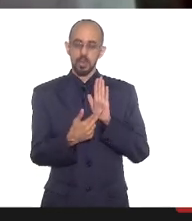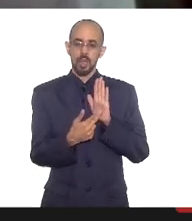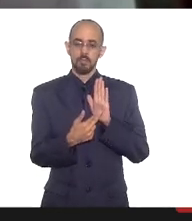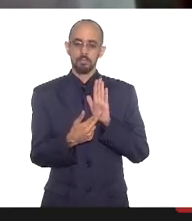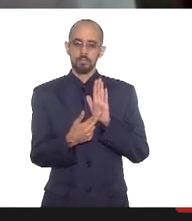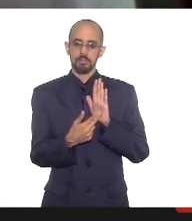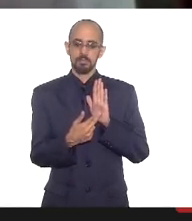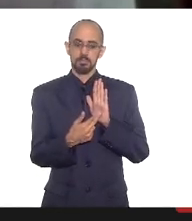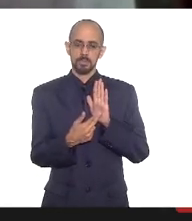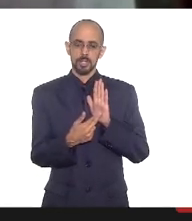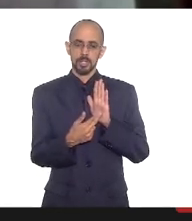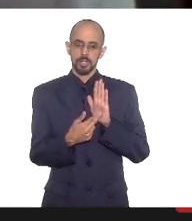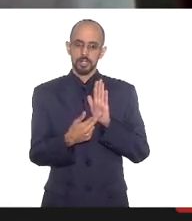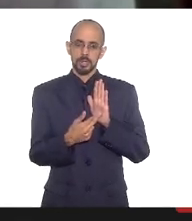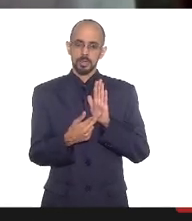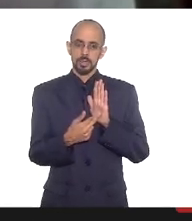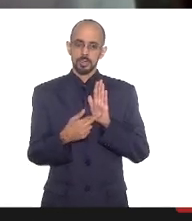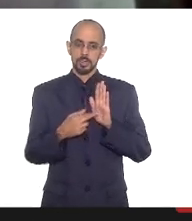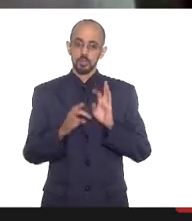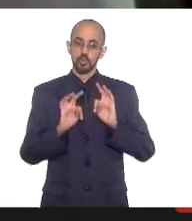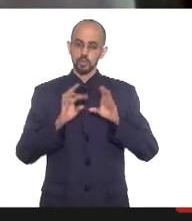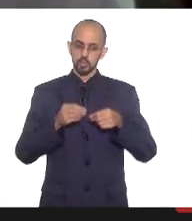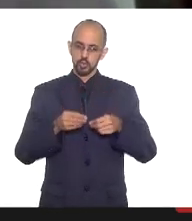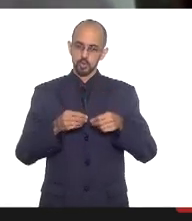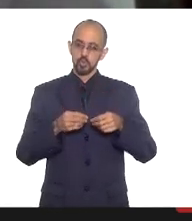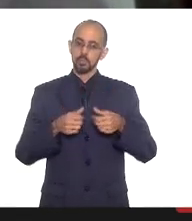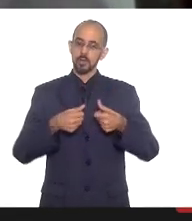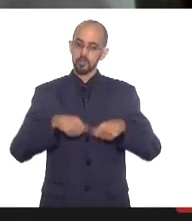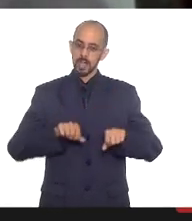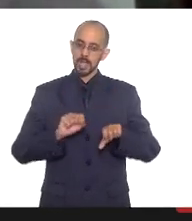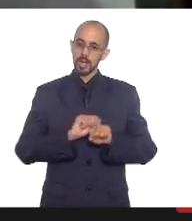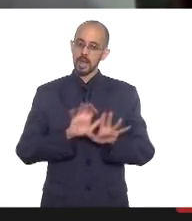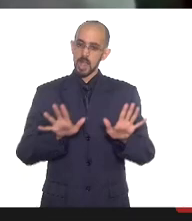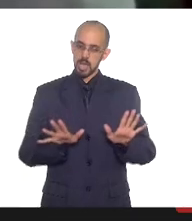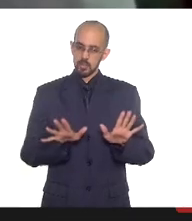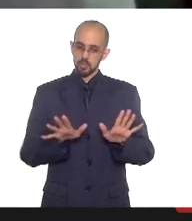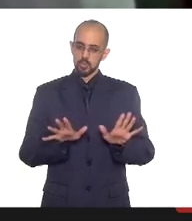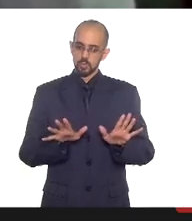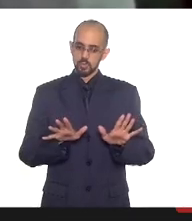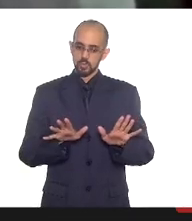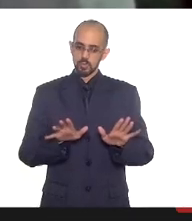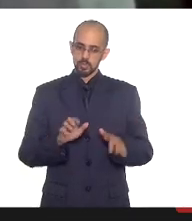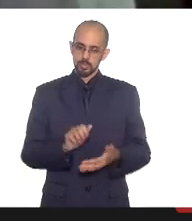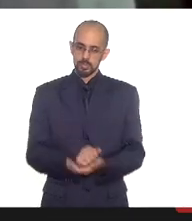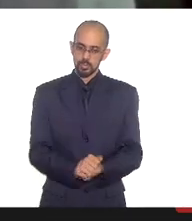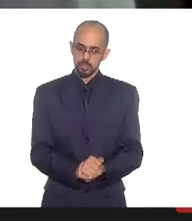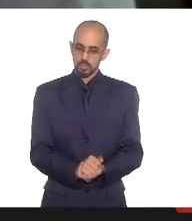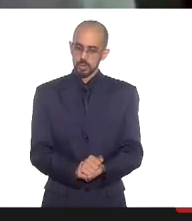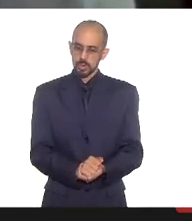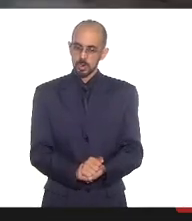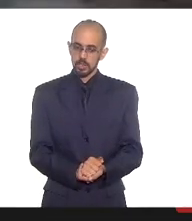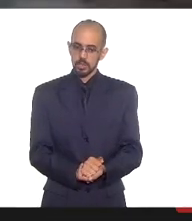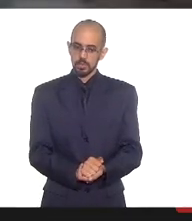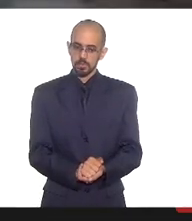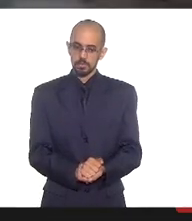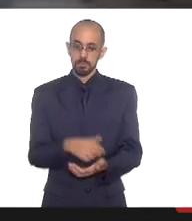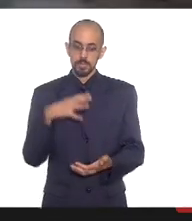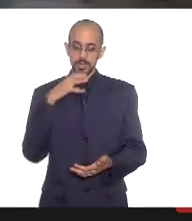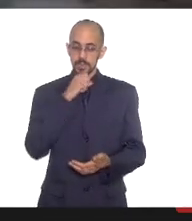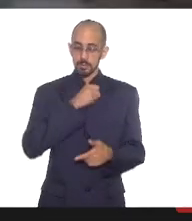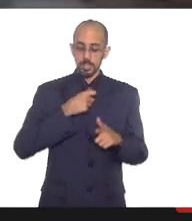e deixar isso tudo bem claro levando em consideração que você quer impedir biológico